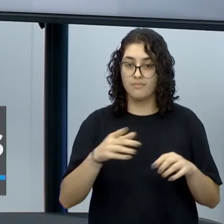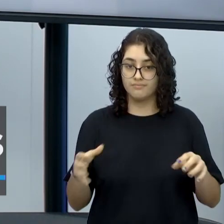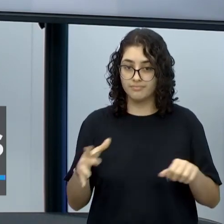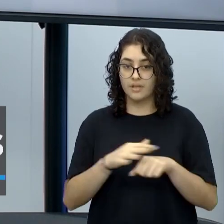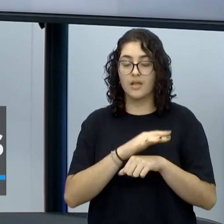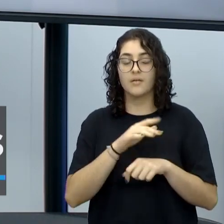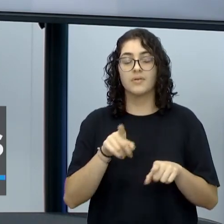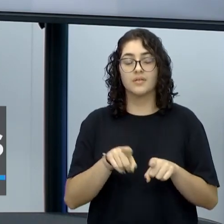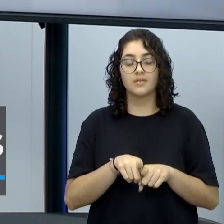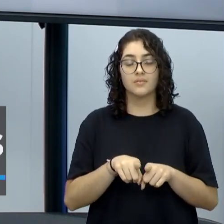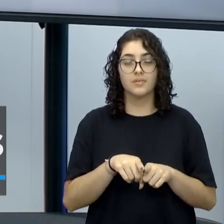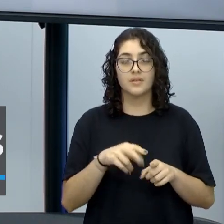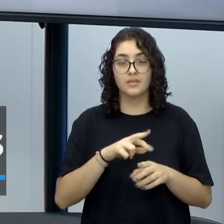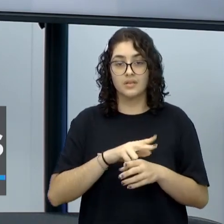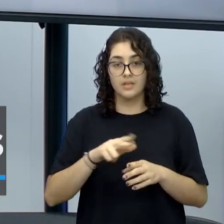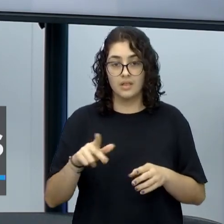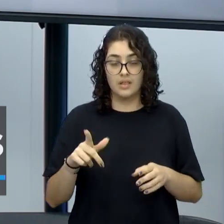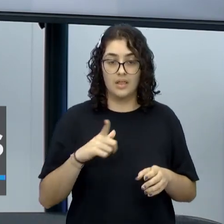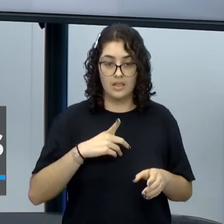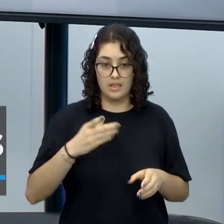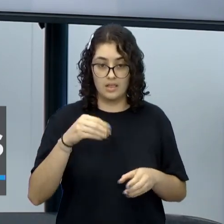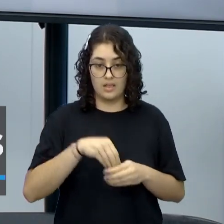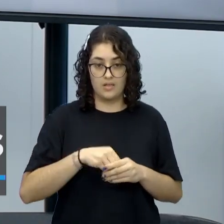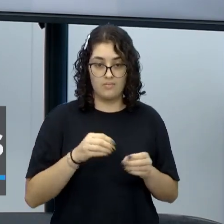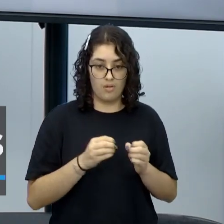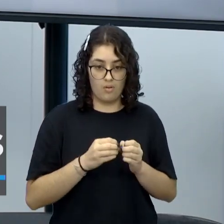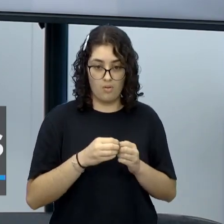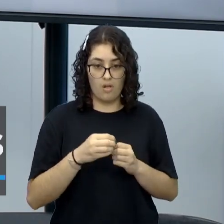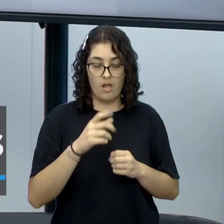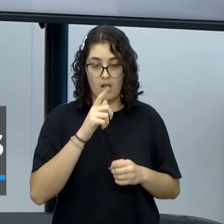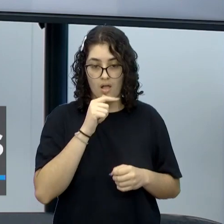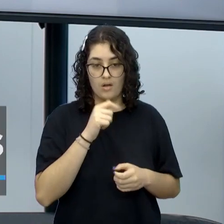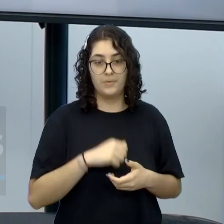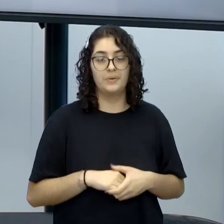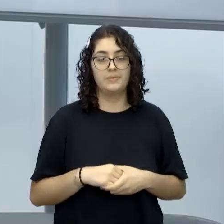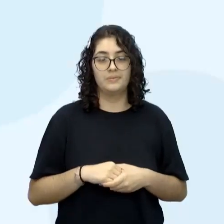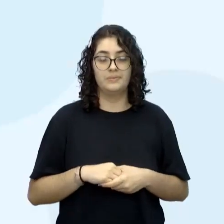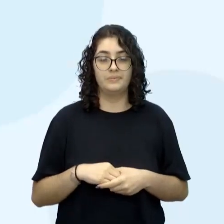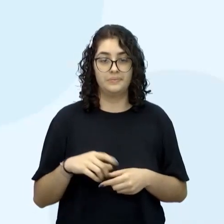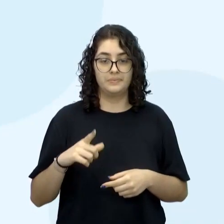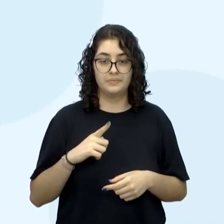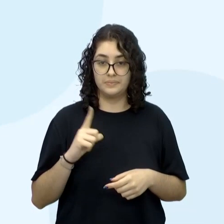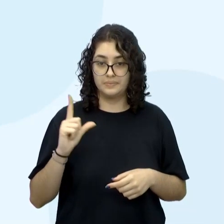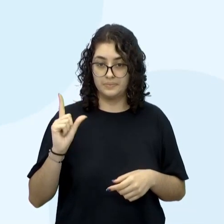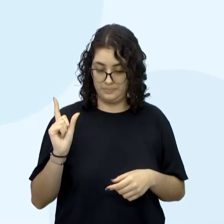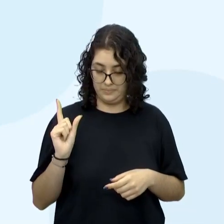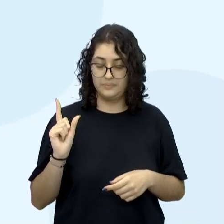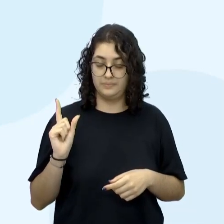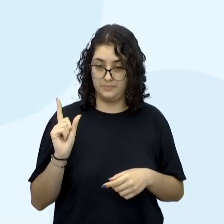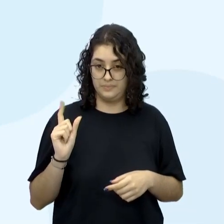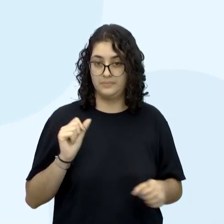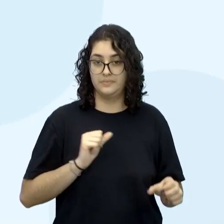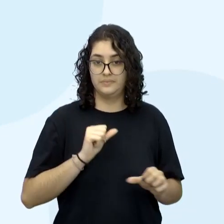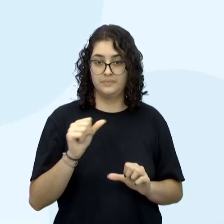os abrasivos, que são essas partículas que estão na água, né? E as correntes marinhas, elas